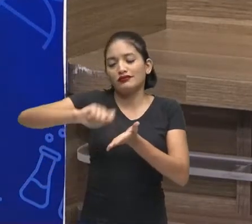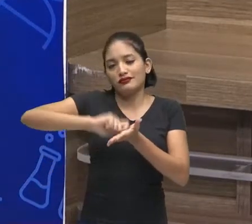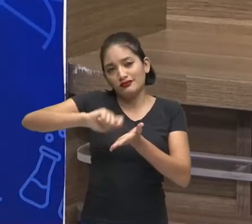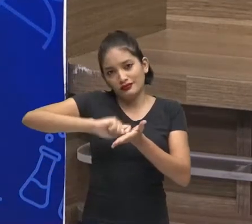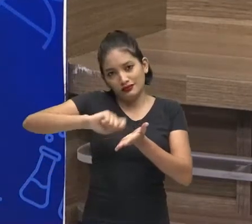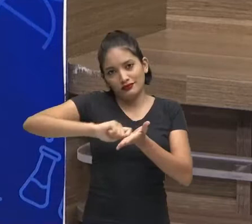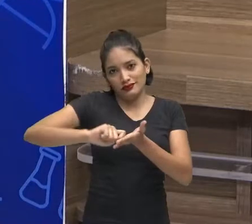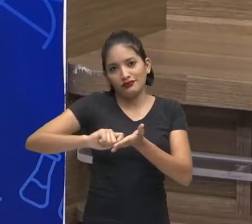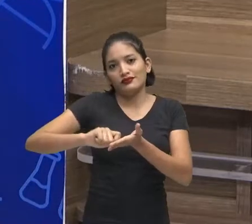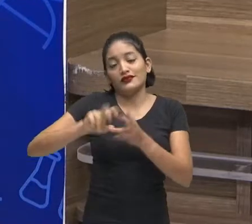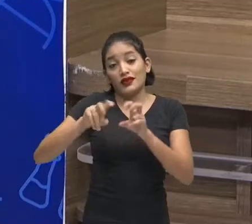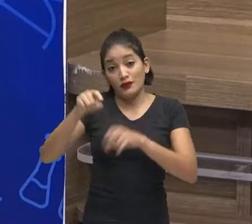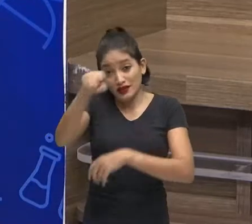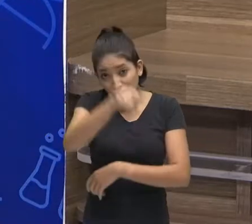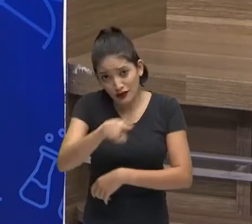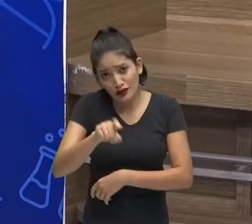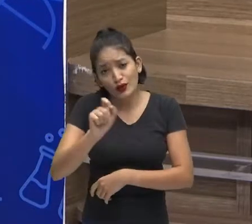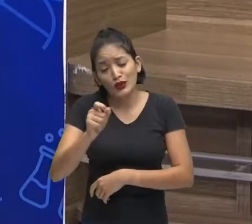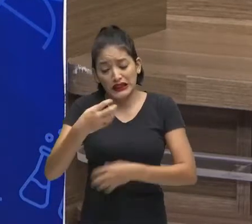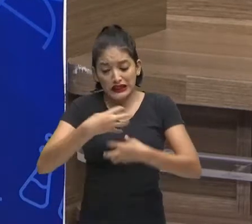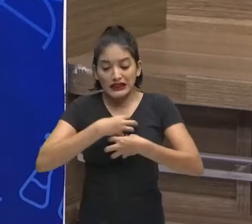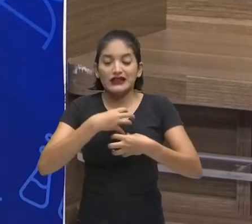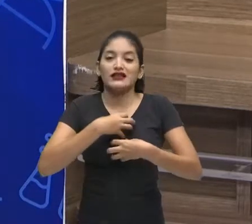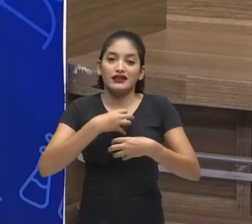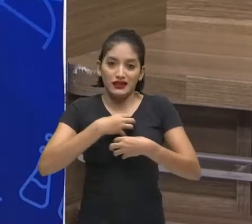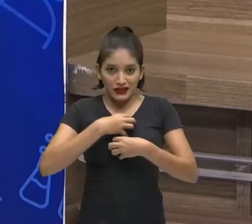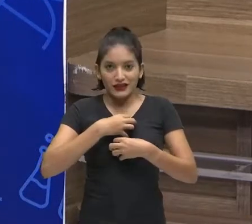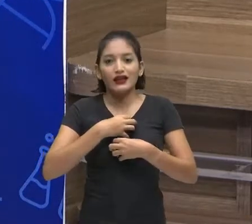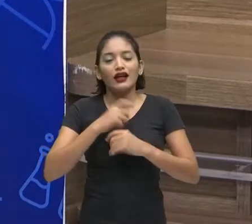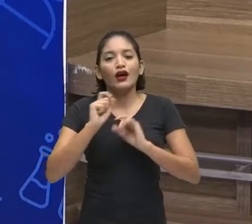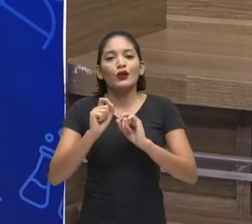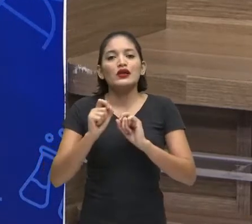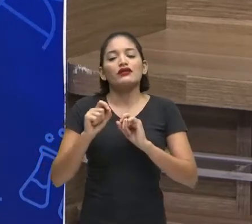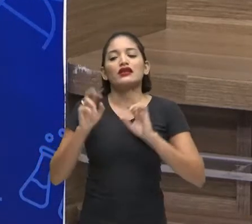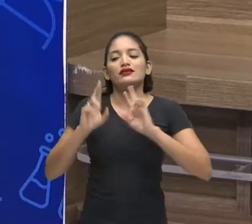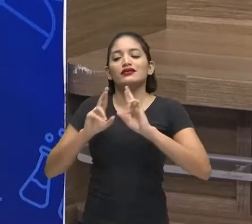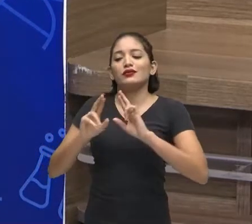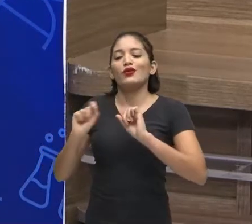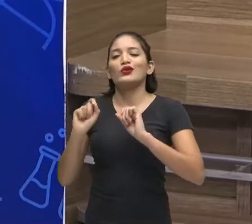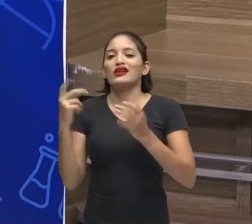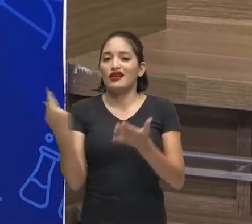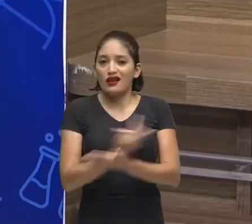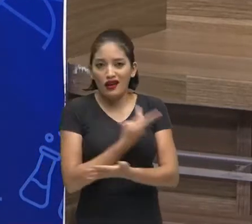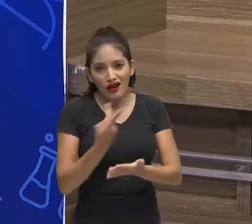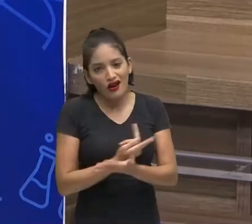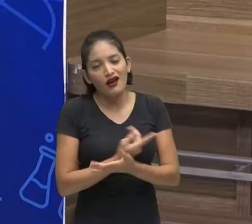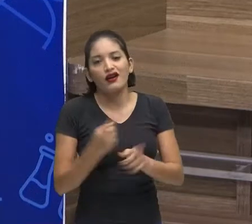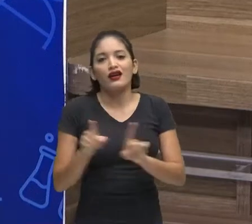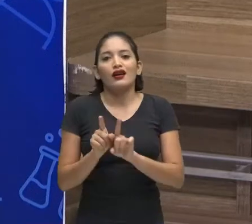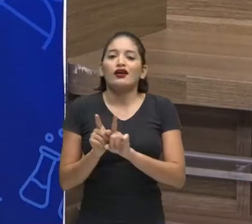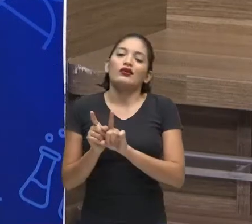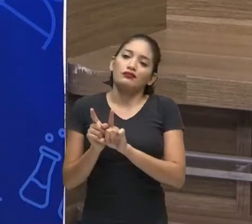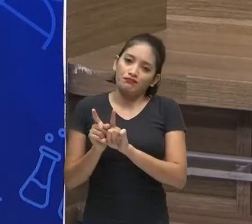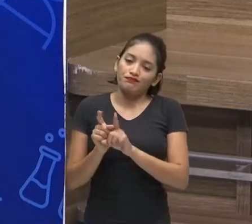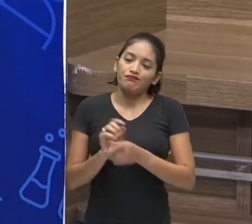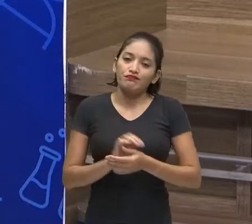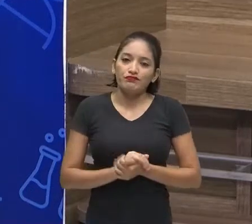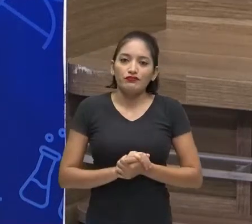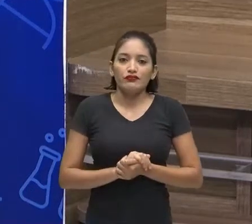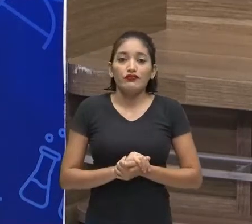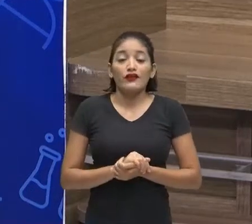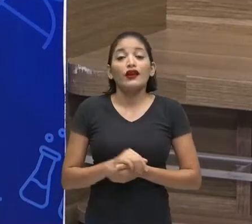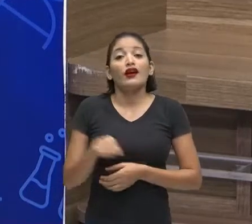sobre você, escreva o que você está sentindo, escreva o que você esperava, o que deu errado, o que te frustrou, e aí você